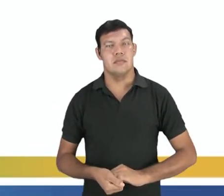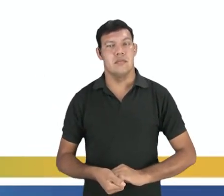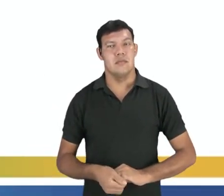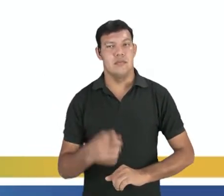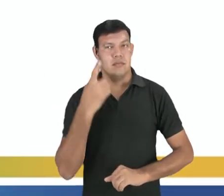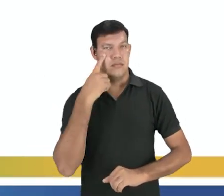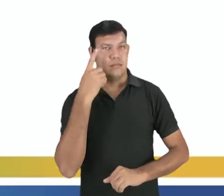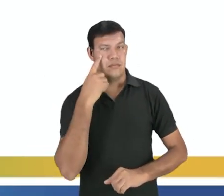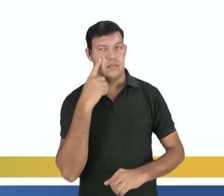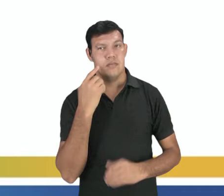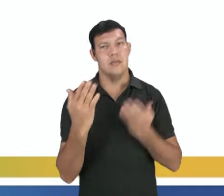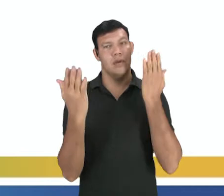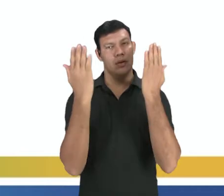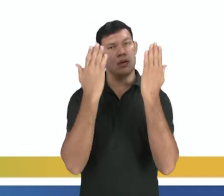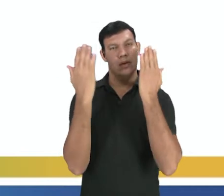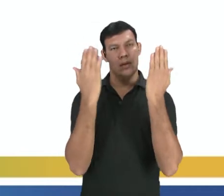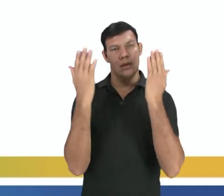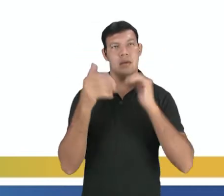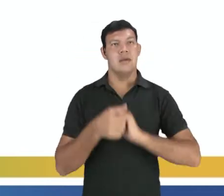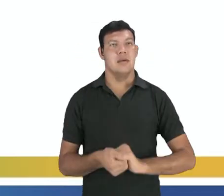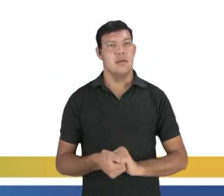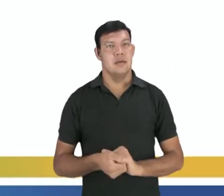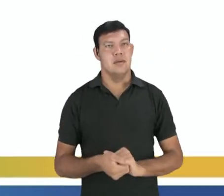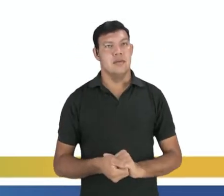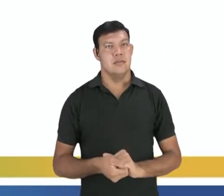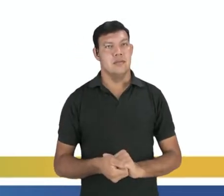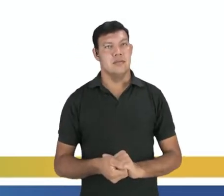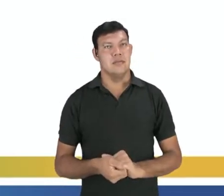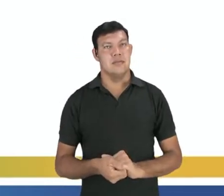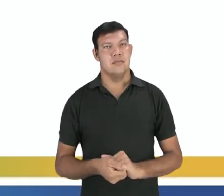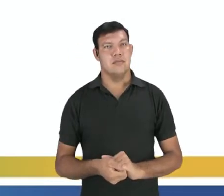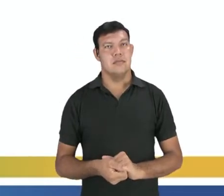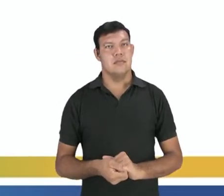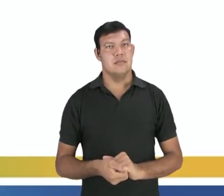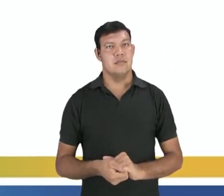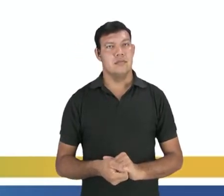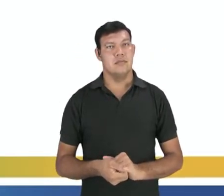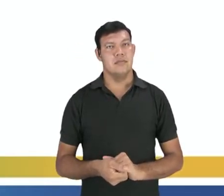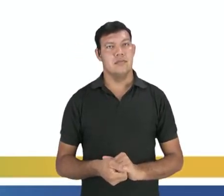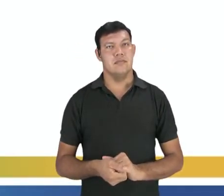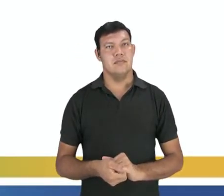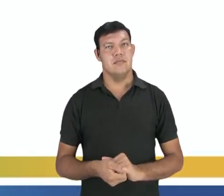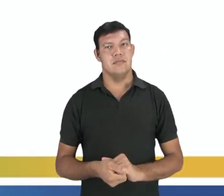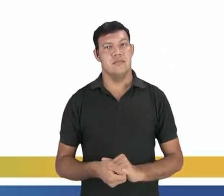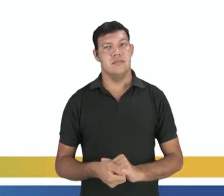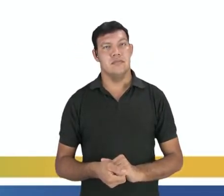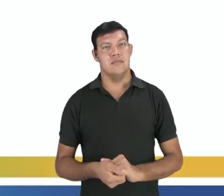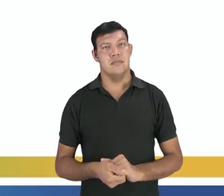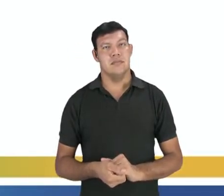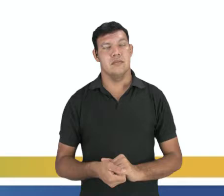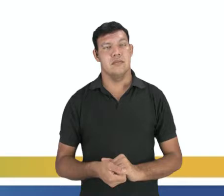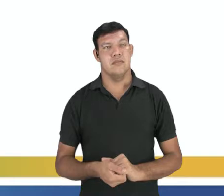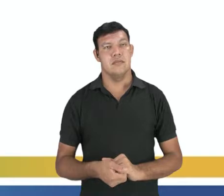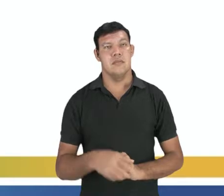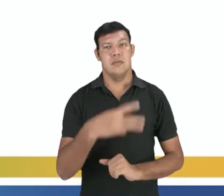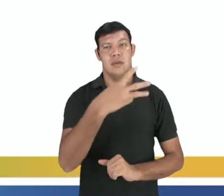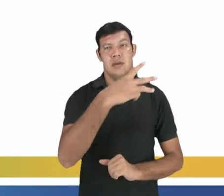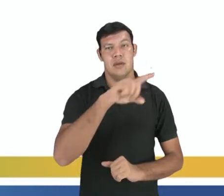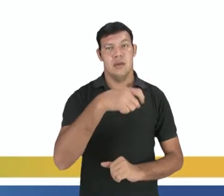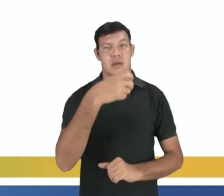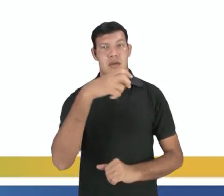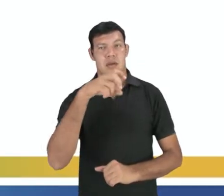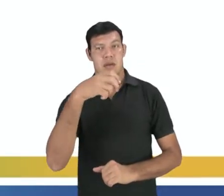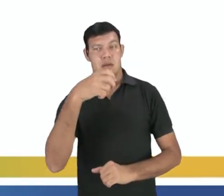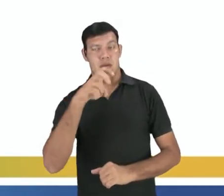se você observar, ó, que está aqui em negrito, ó, o primeiro número que é múltiplo de 3 e de 5 ao mesmo